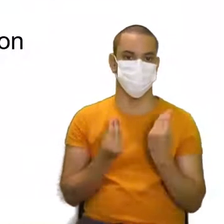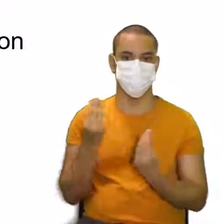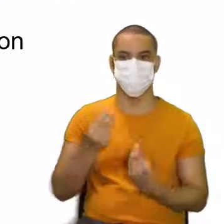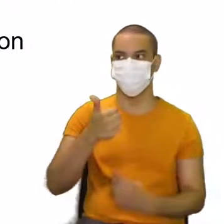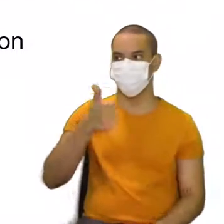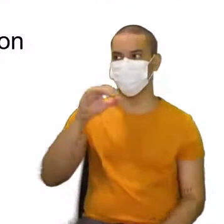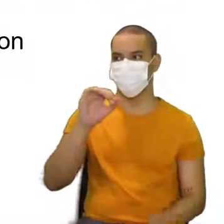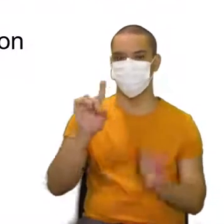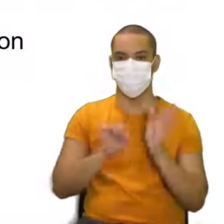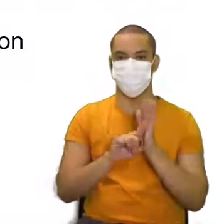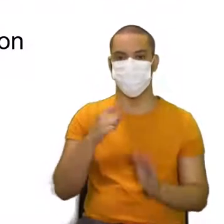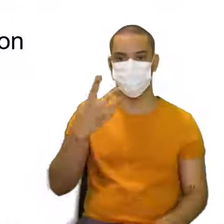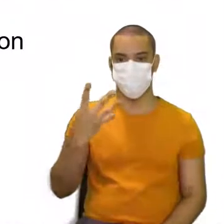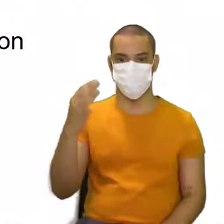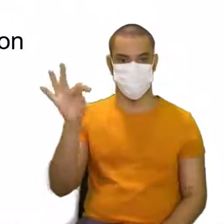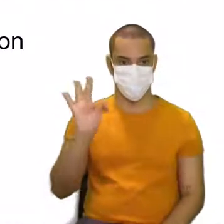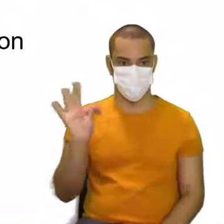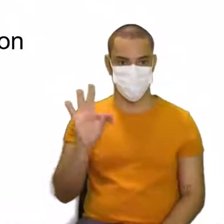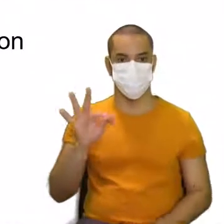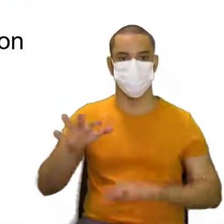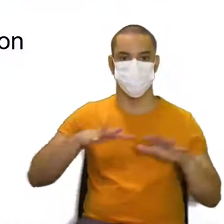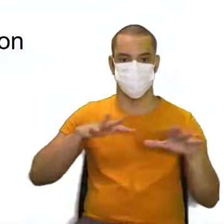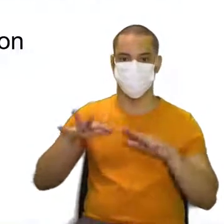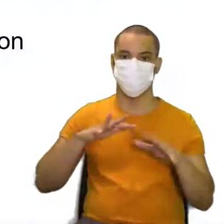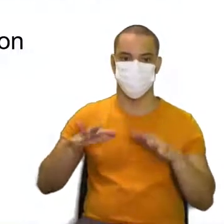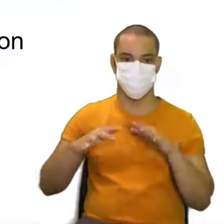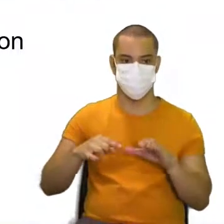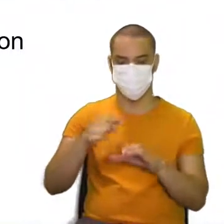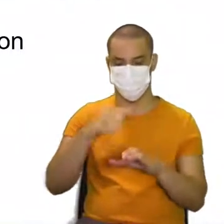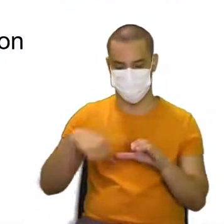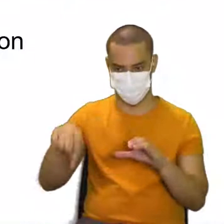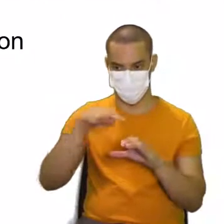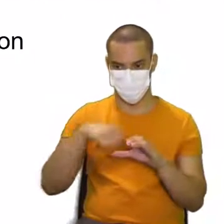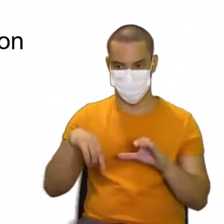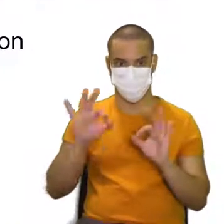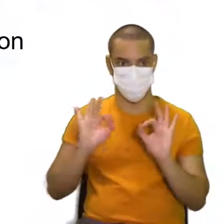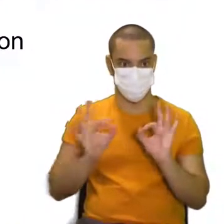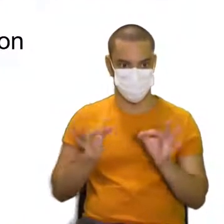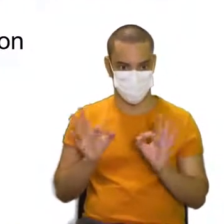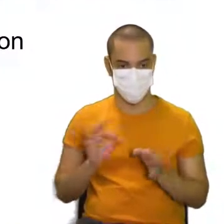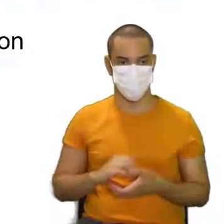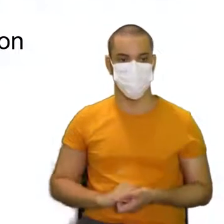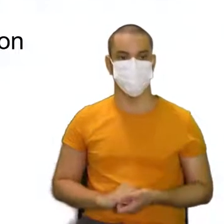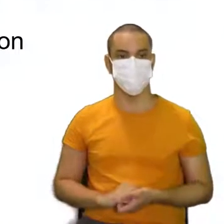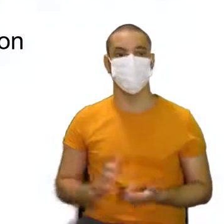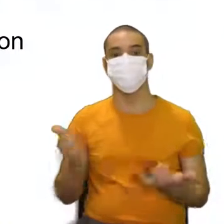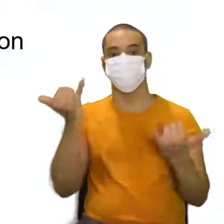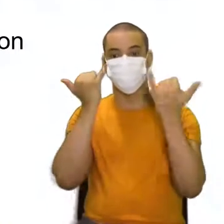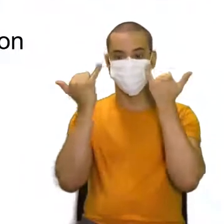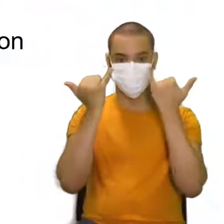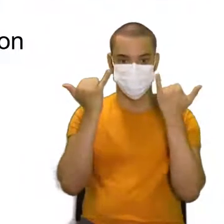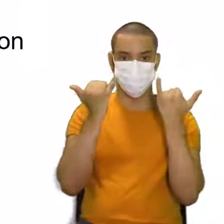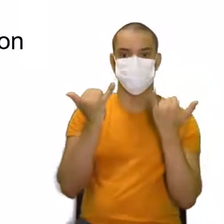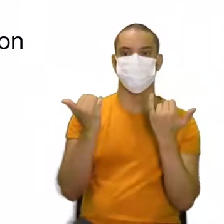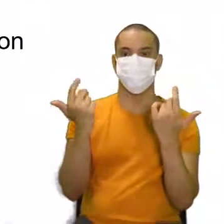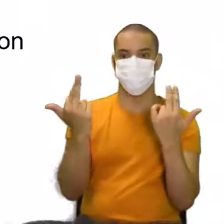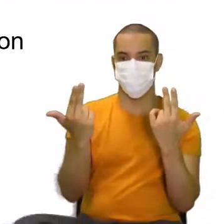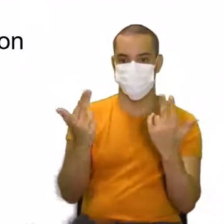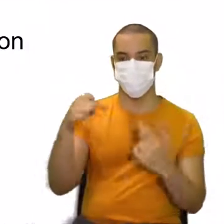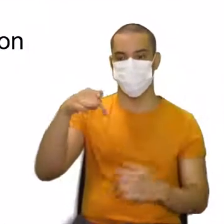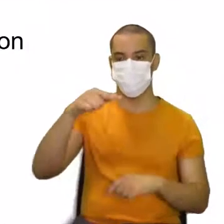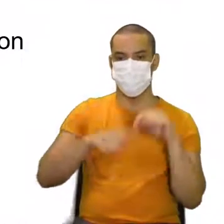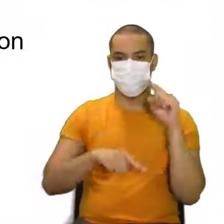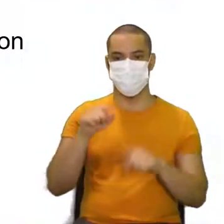10 a menos 4 10 então o movimento circular e aqui os dados do elétron com uma carga